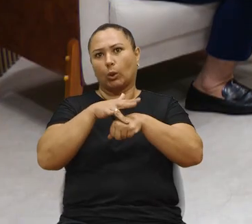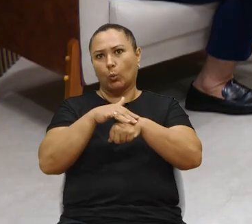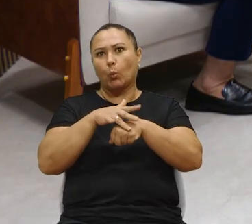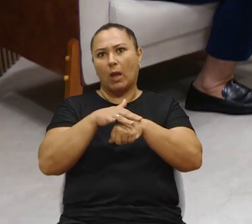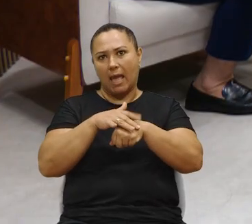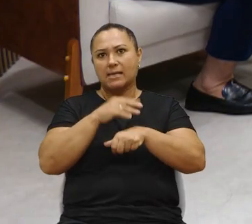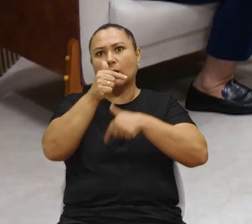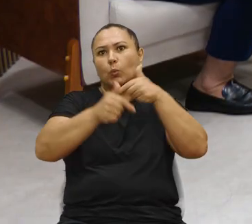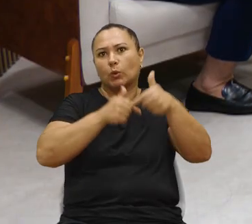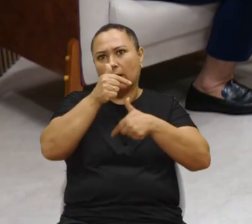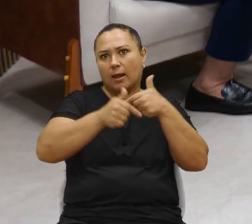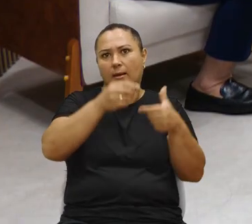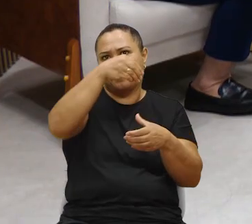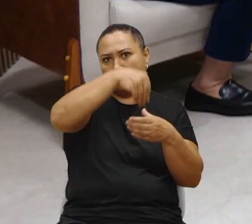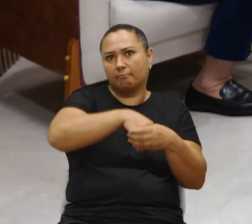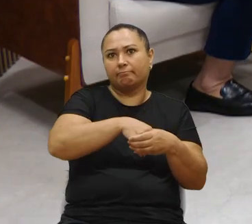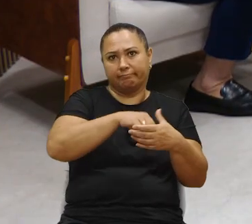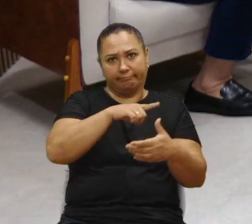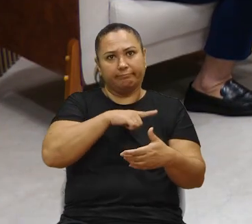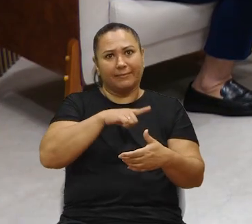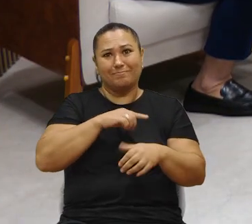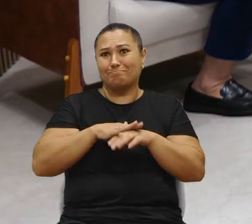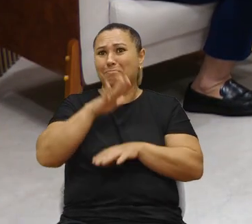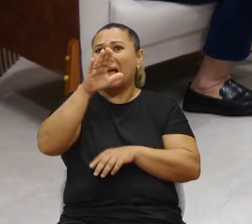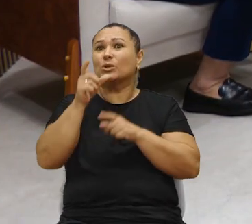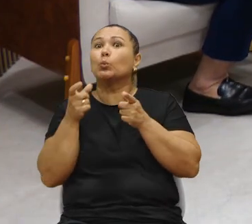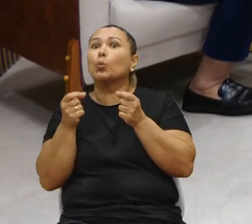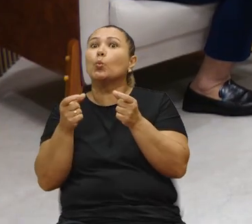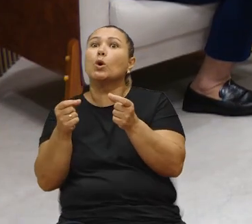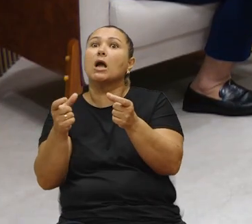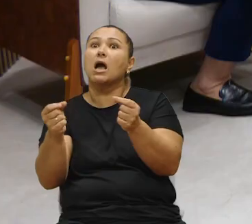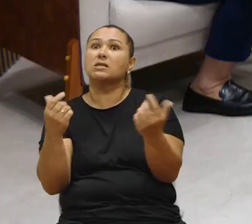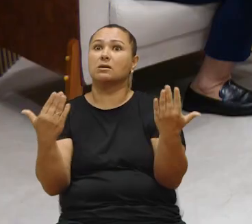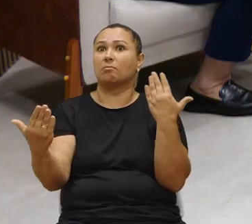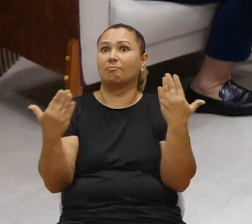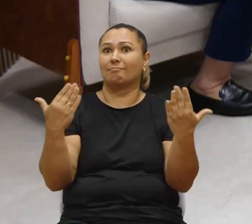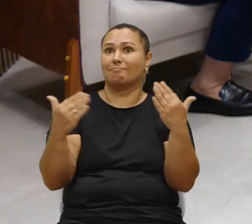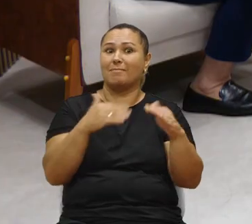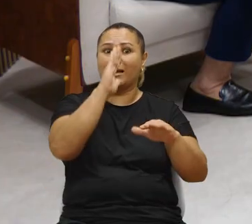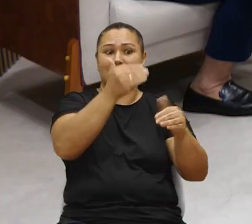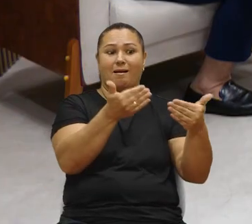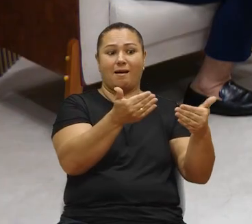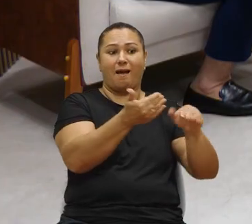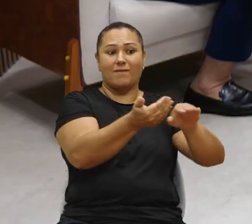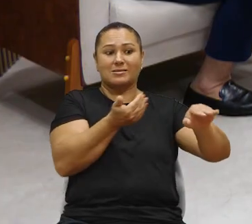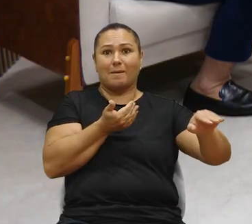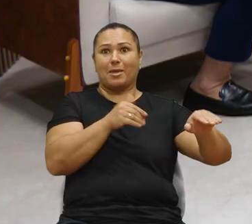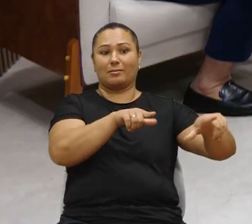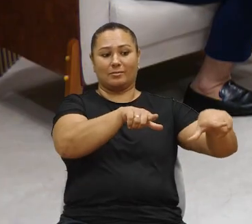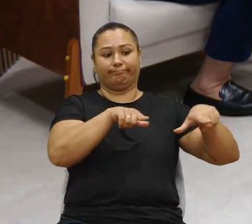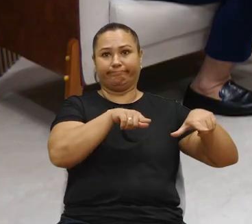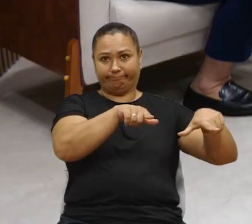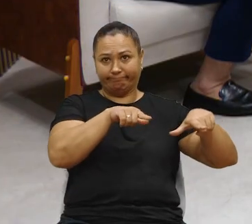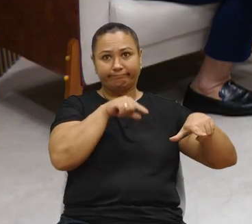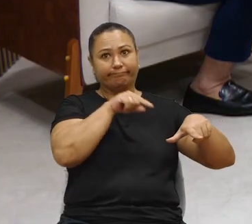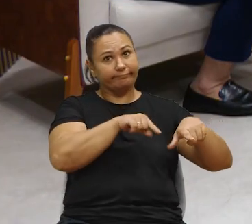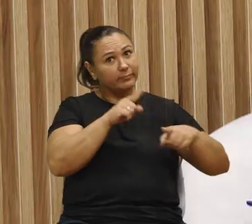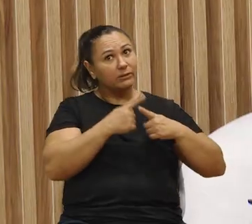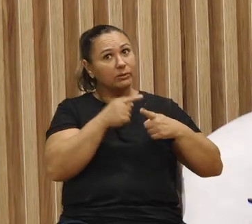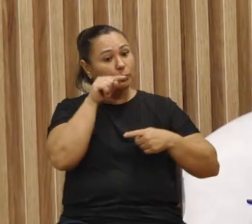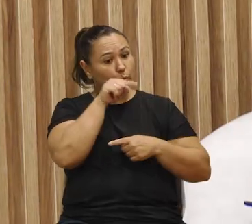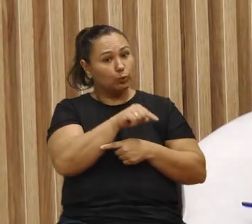o burnout, que está batendo recorde, está passando mais que o câncer hoje, então de afastamento e tudo isso.